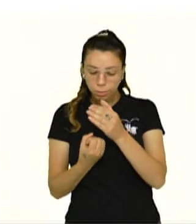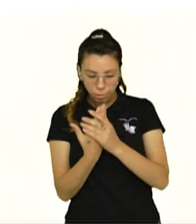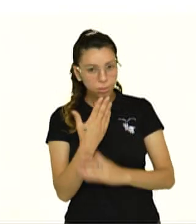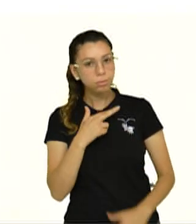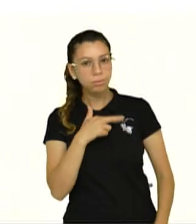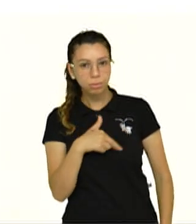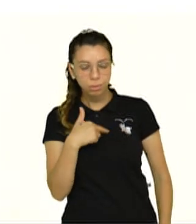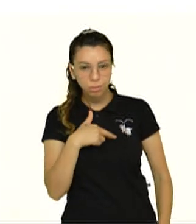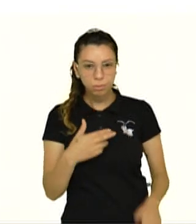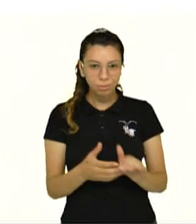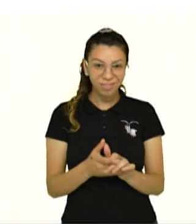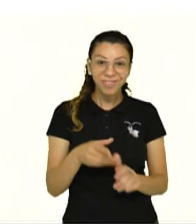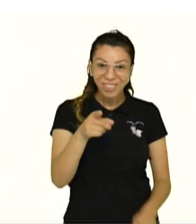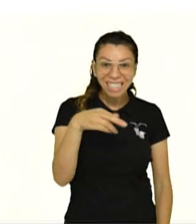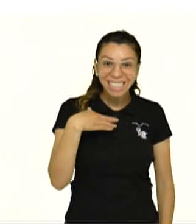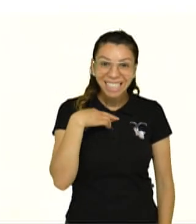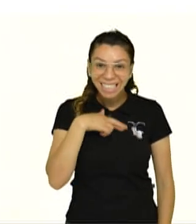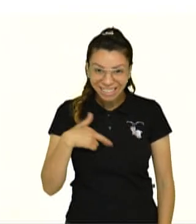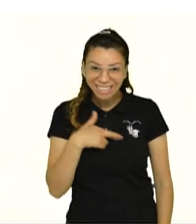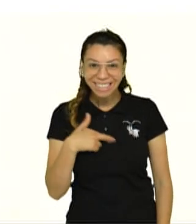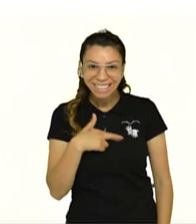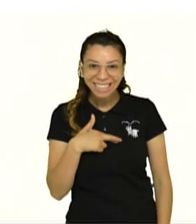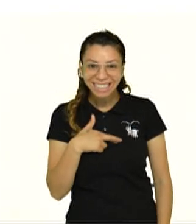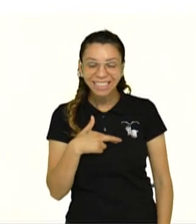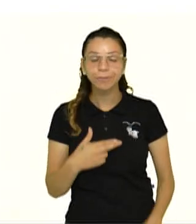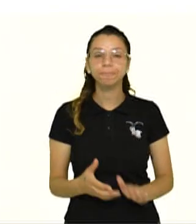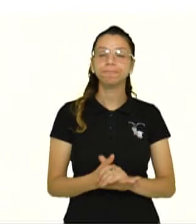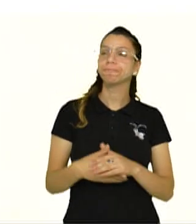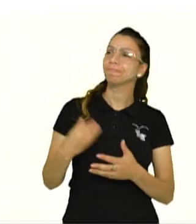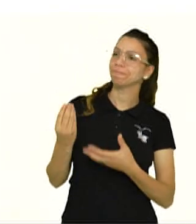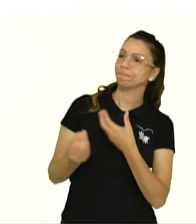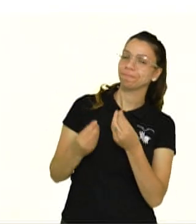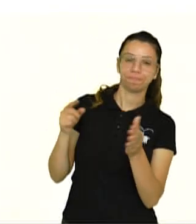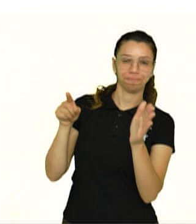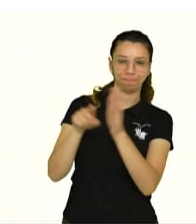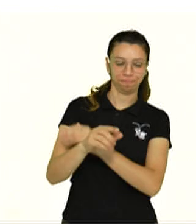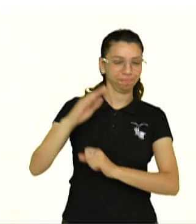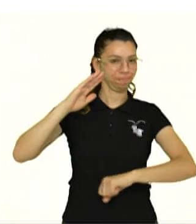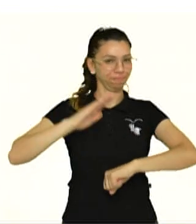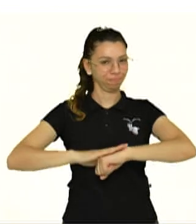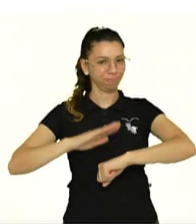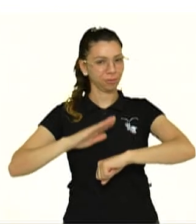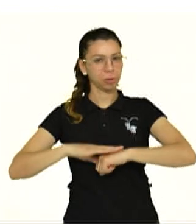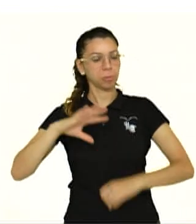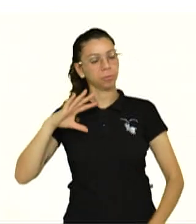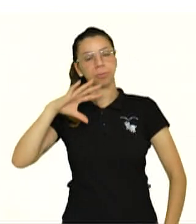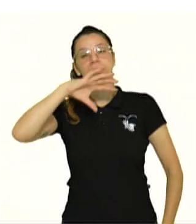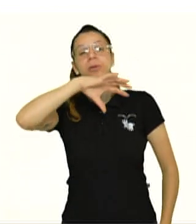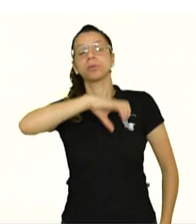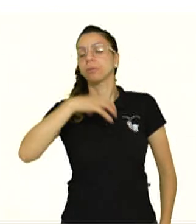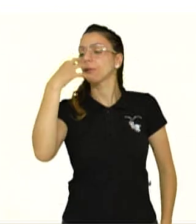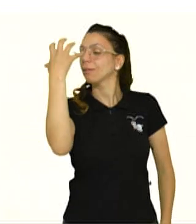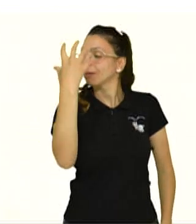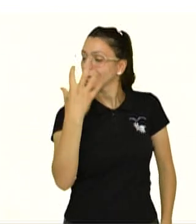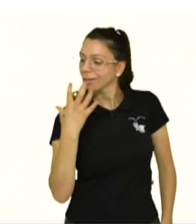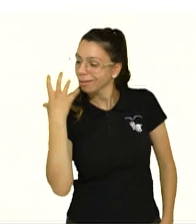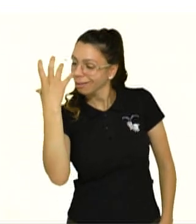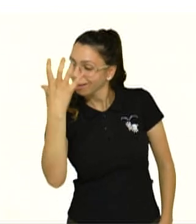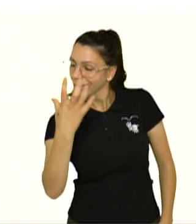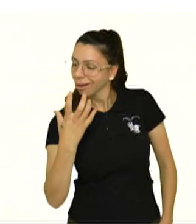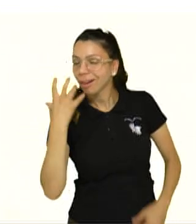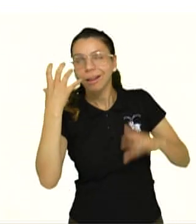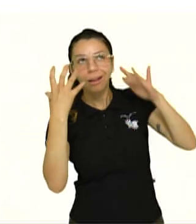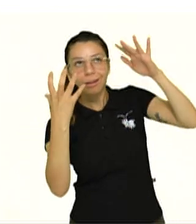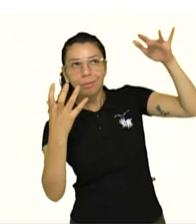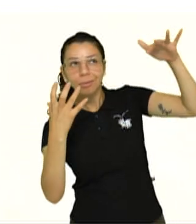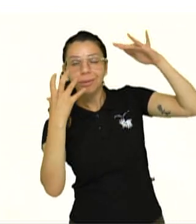Você se considera um romântico? Como assim, professor? Você está perguntando se eu me apaixono, se eu fico assim, pensando no